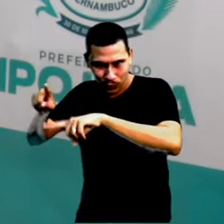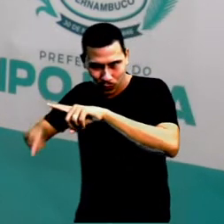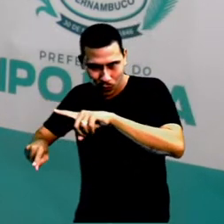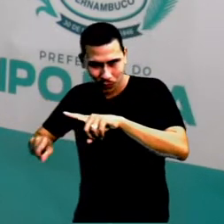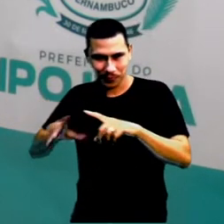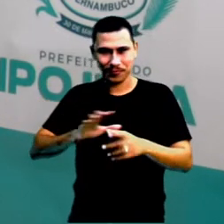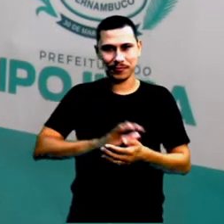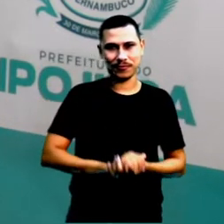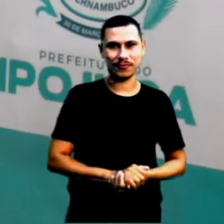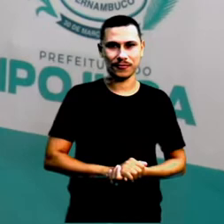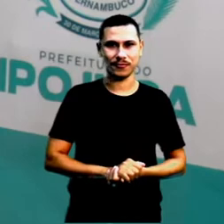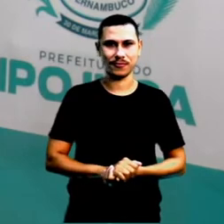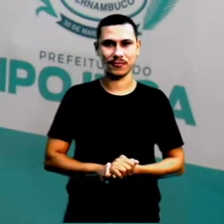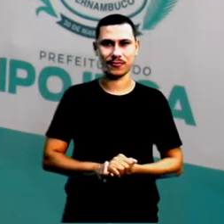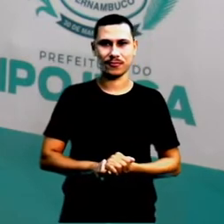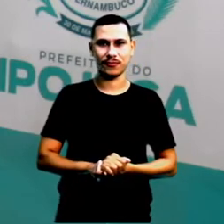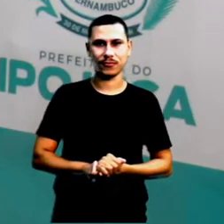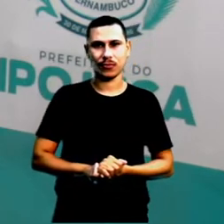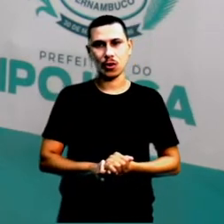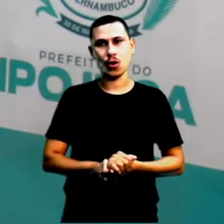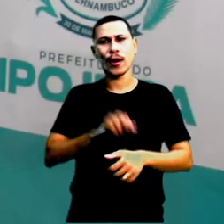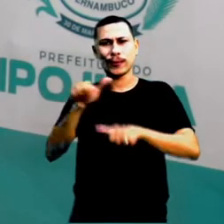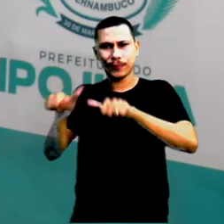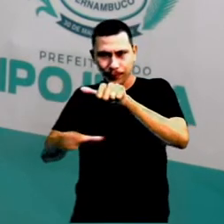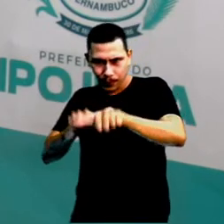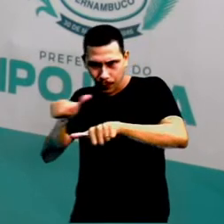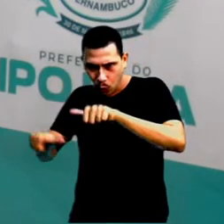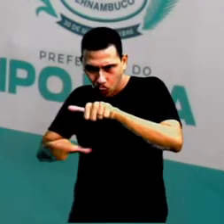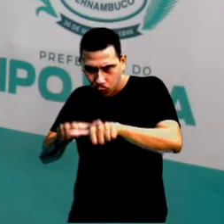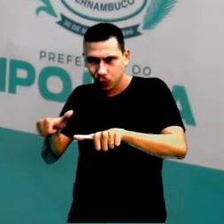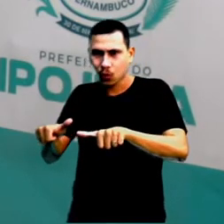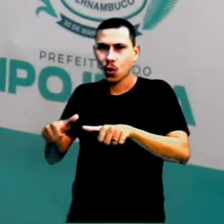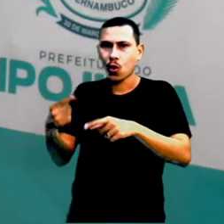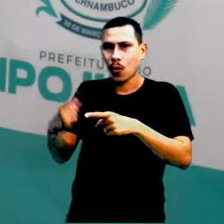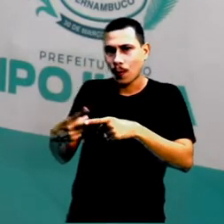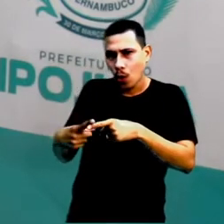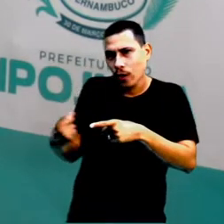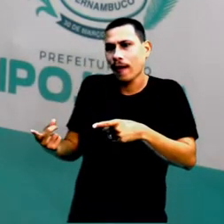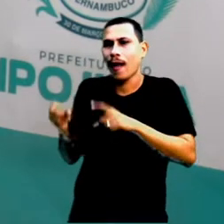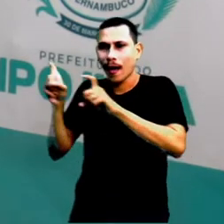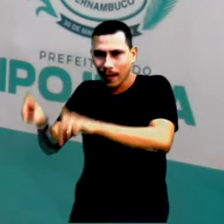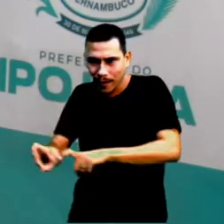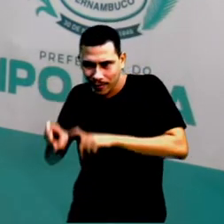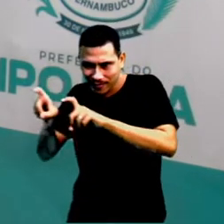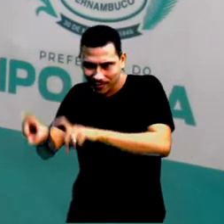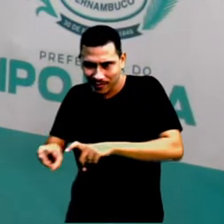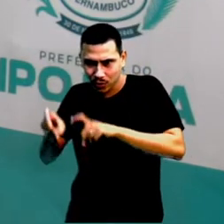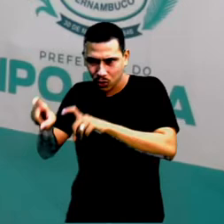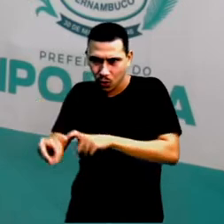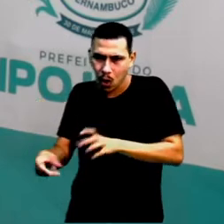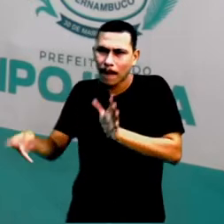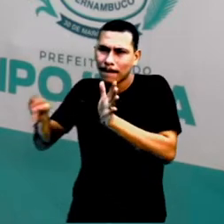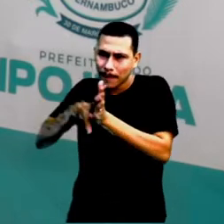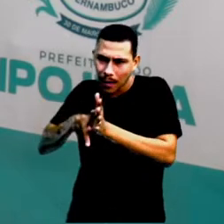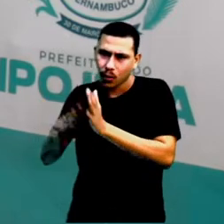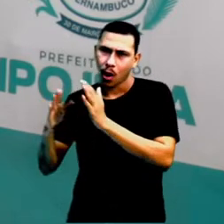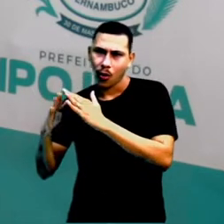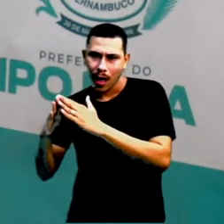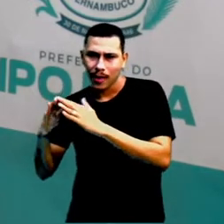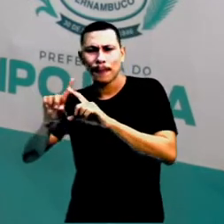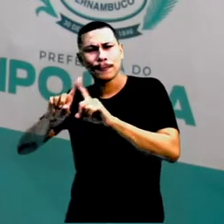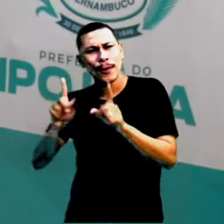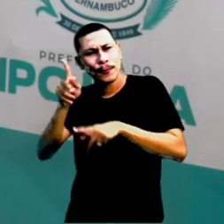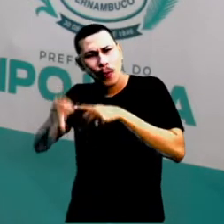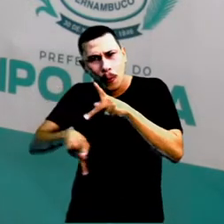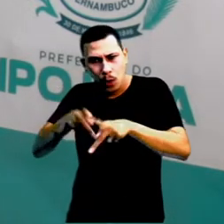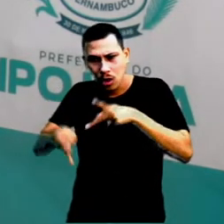você planta para você, sua família sobreviver. Agricultura de subsistência. A partir daí a população aumentou